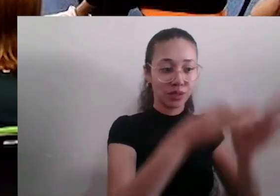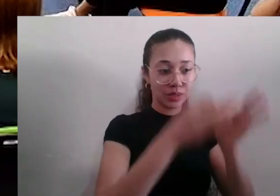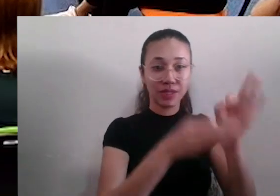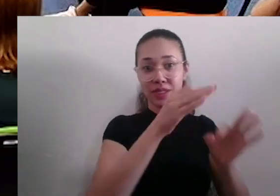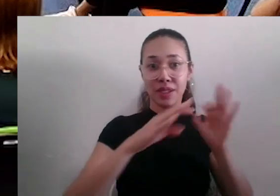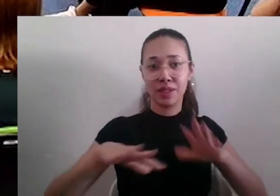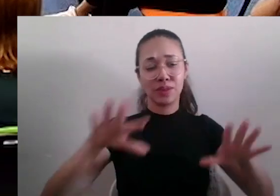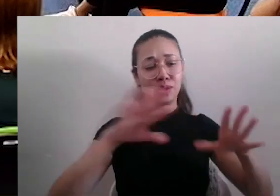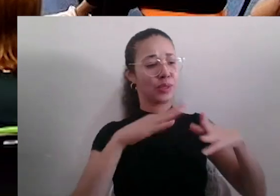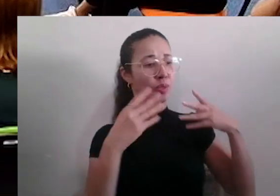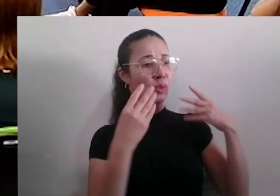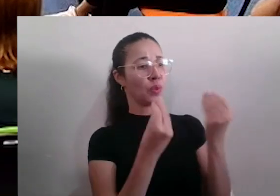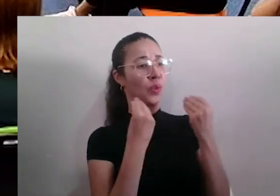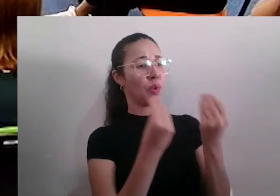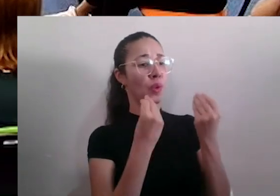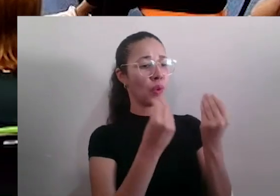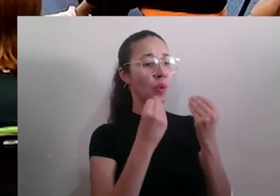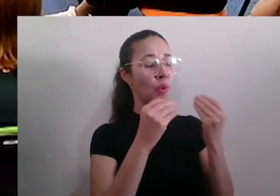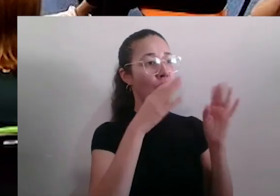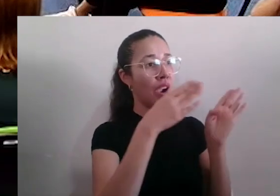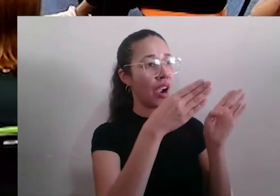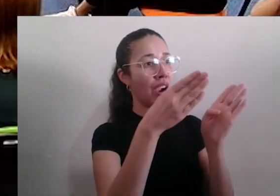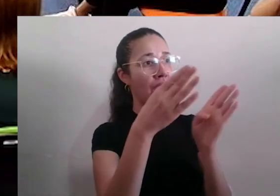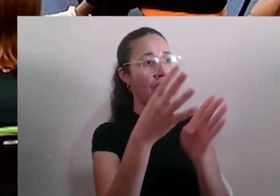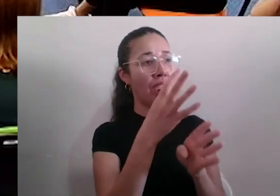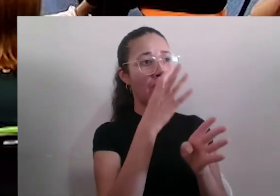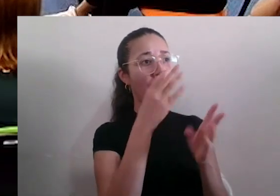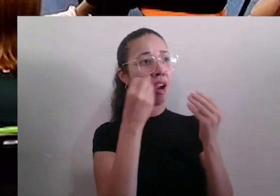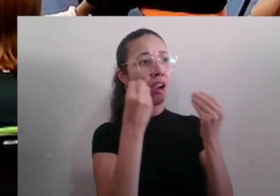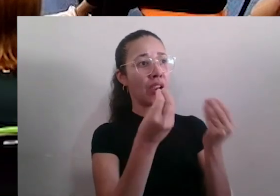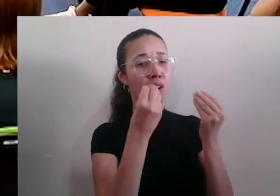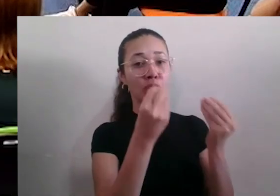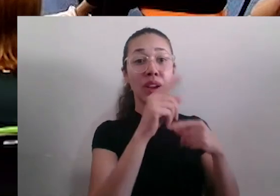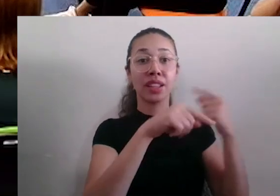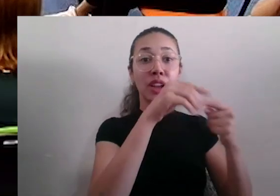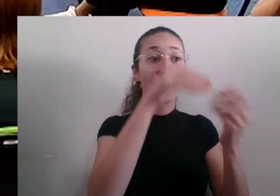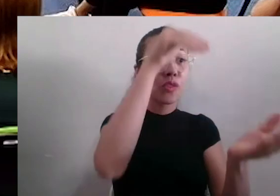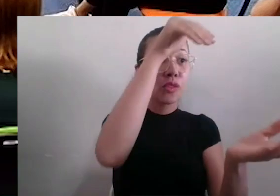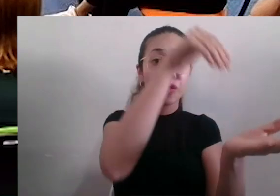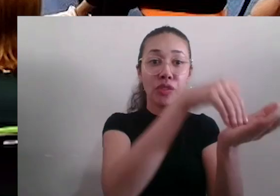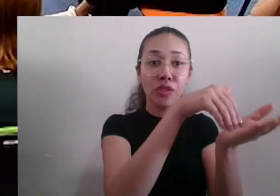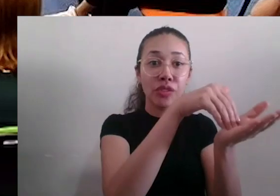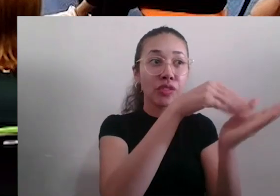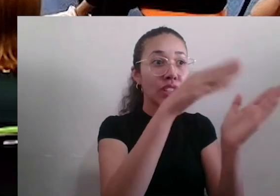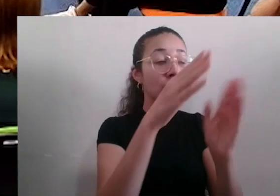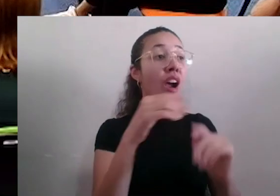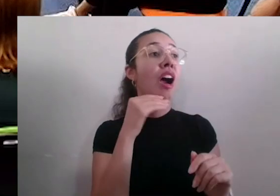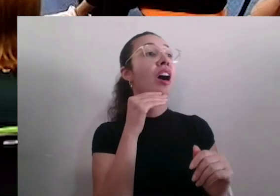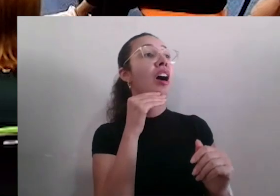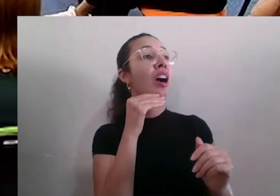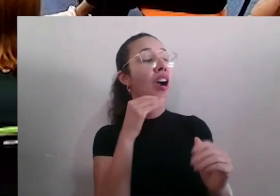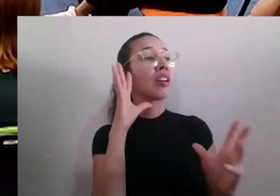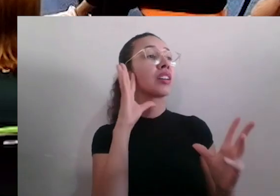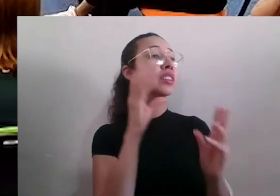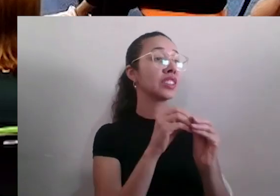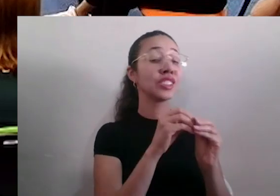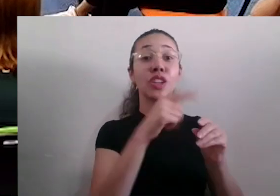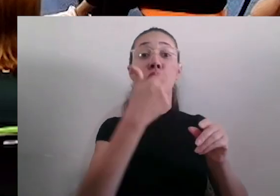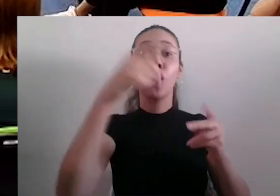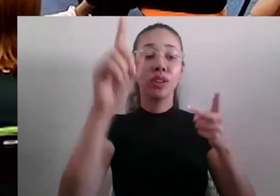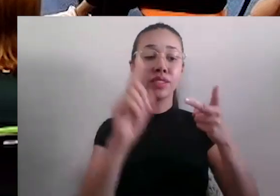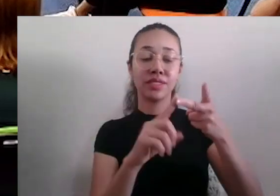absurda todo mundo concorda com aquele com aquele final né que aconteceu e o crime castigo não crime castigo a gente trata de casos